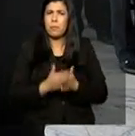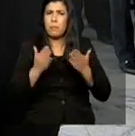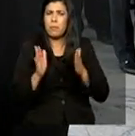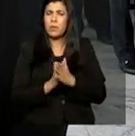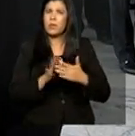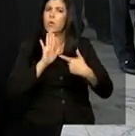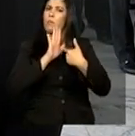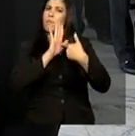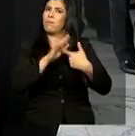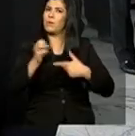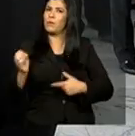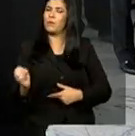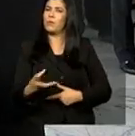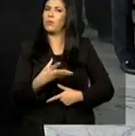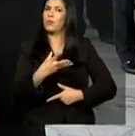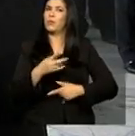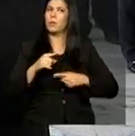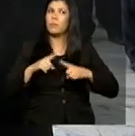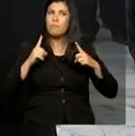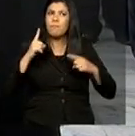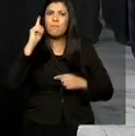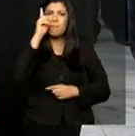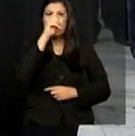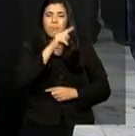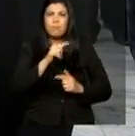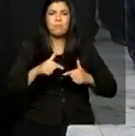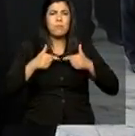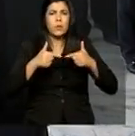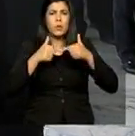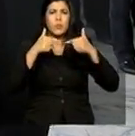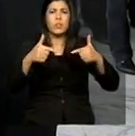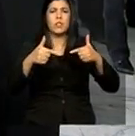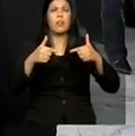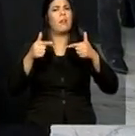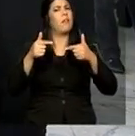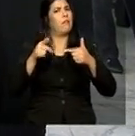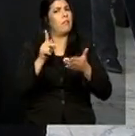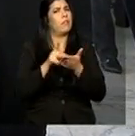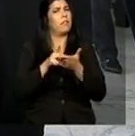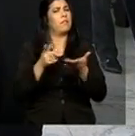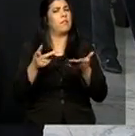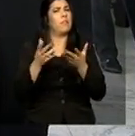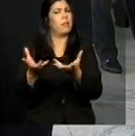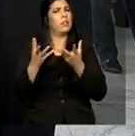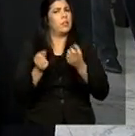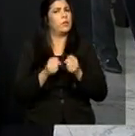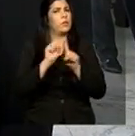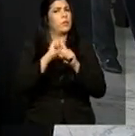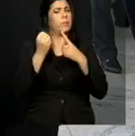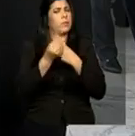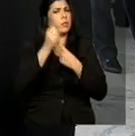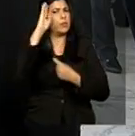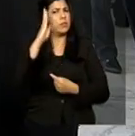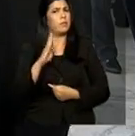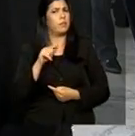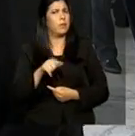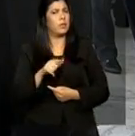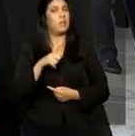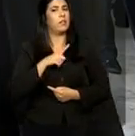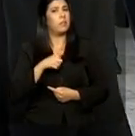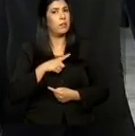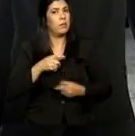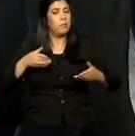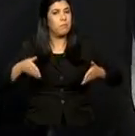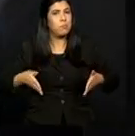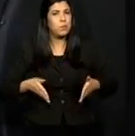novos se apresentam. Novos desafios, né? É um desafio que a sociedade brasileira, de certa maneira, assume ao dizer que que o